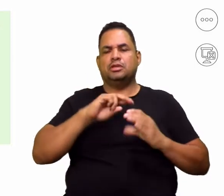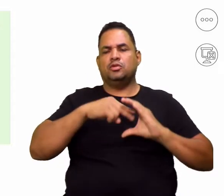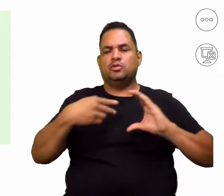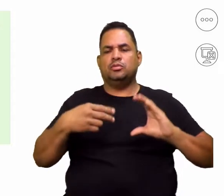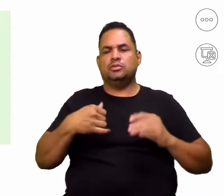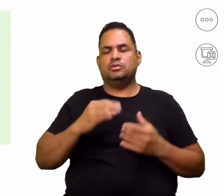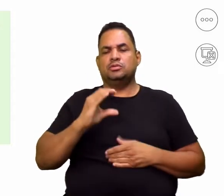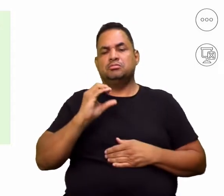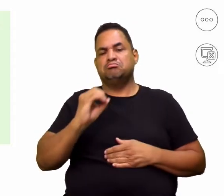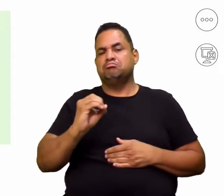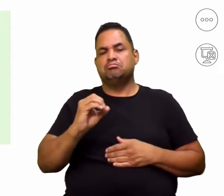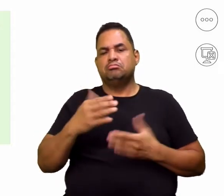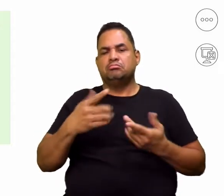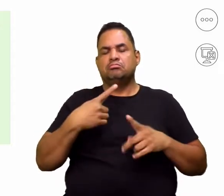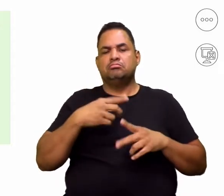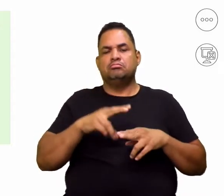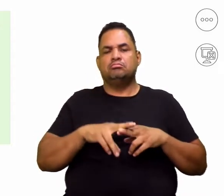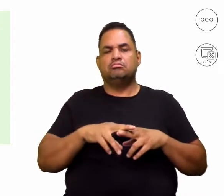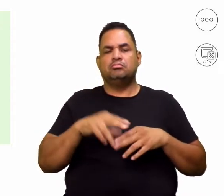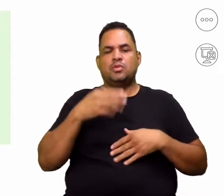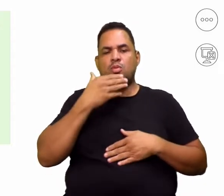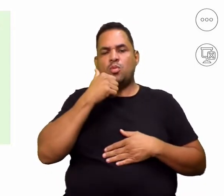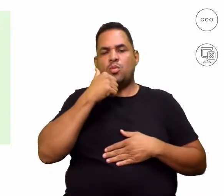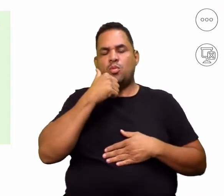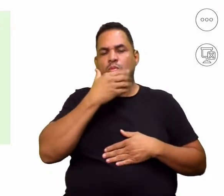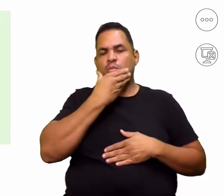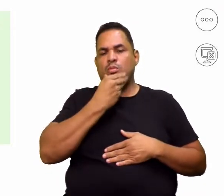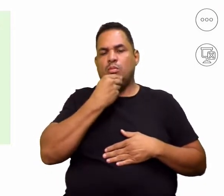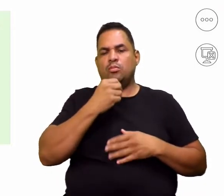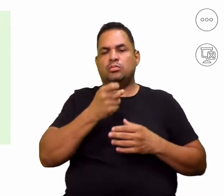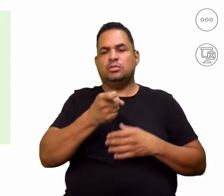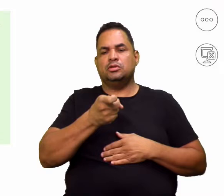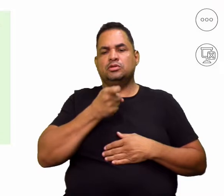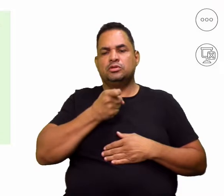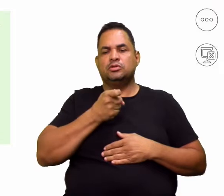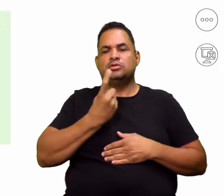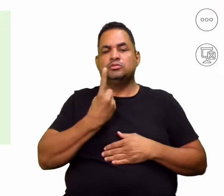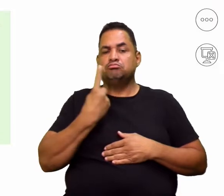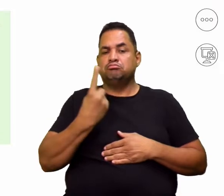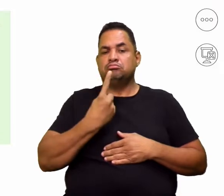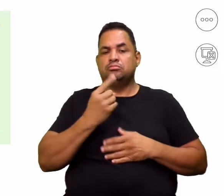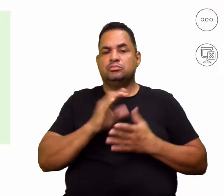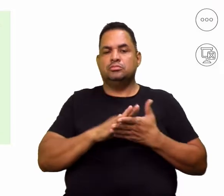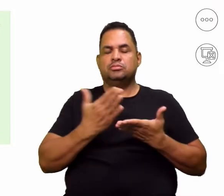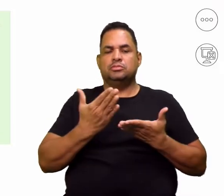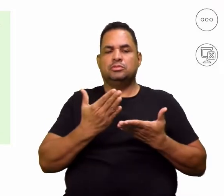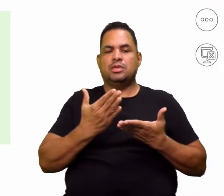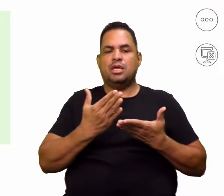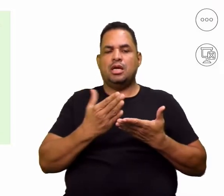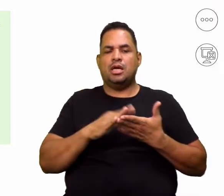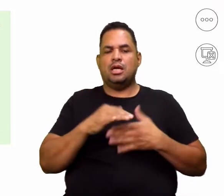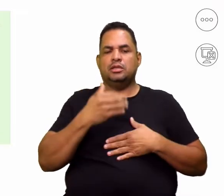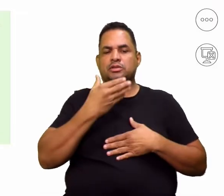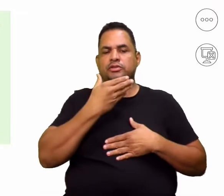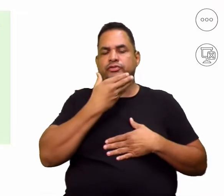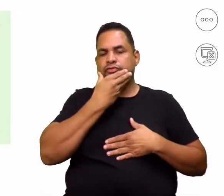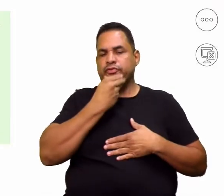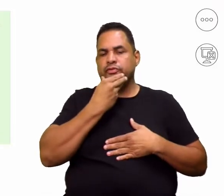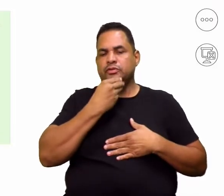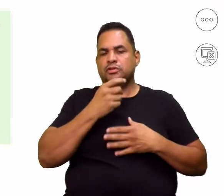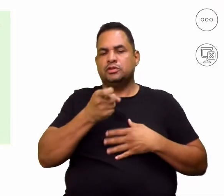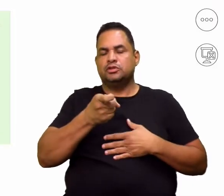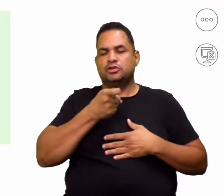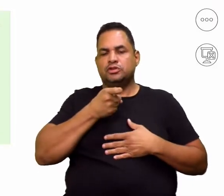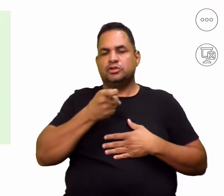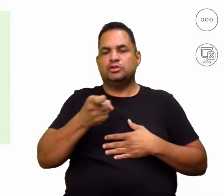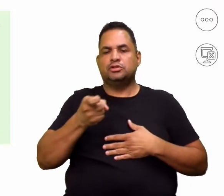0. Os machos possuem um cromossomo X único, enquanto que as fêmeas possuem XX. Então, por isso o sistema é